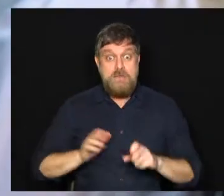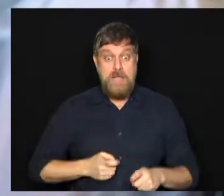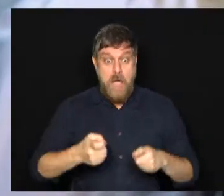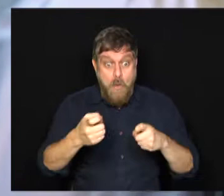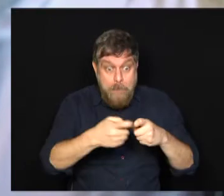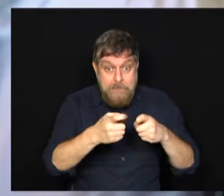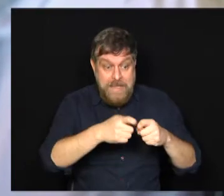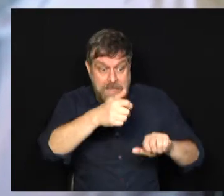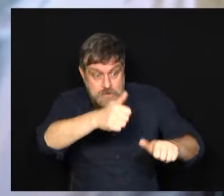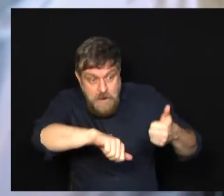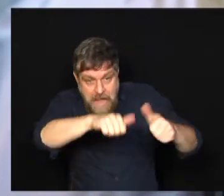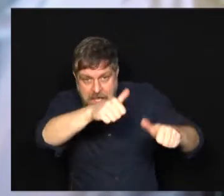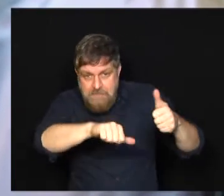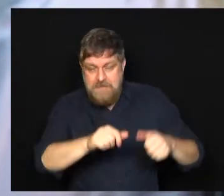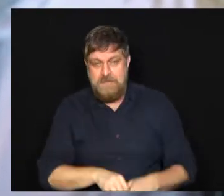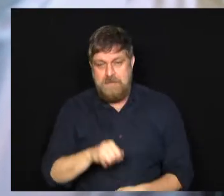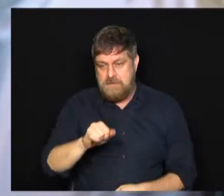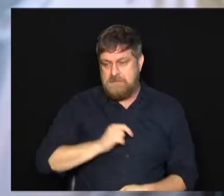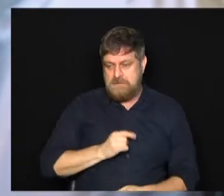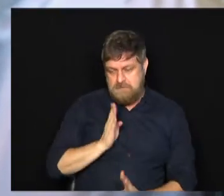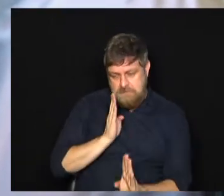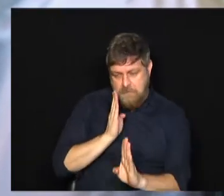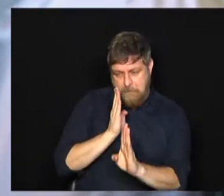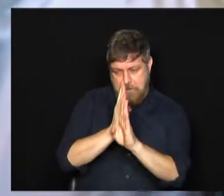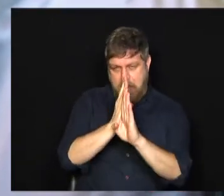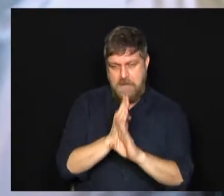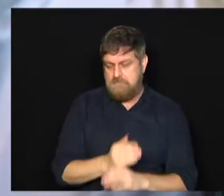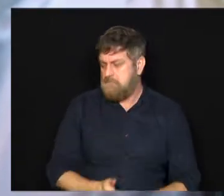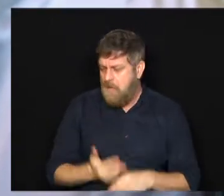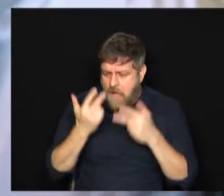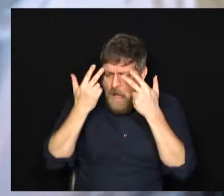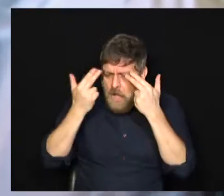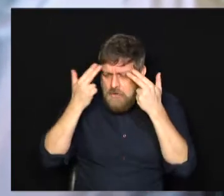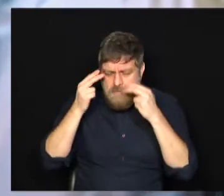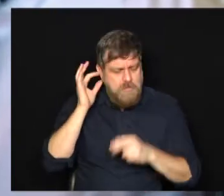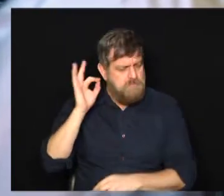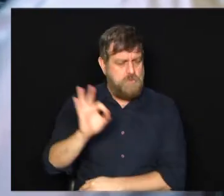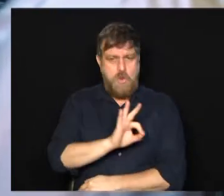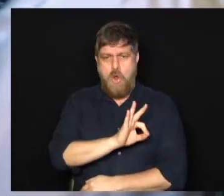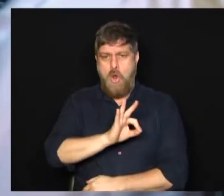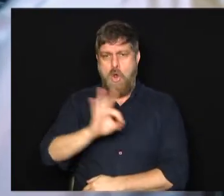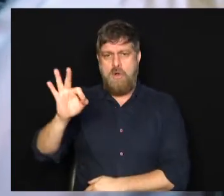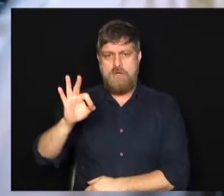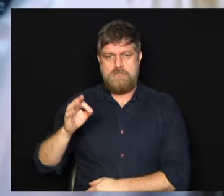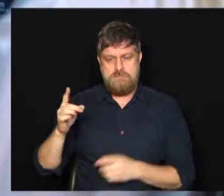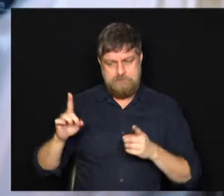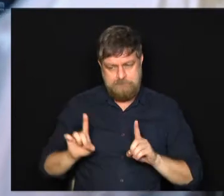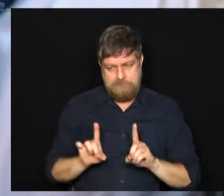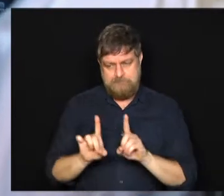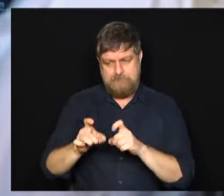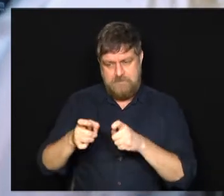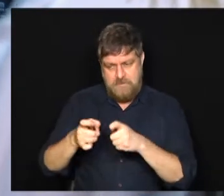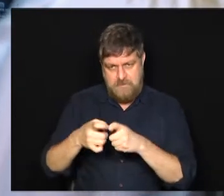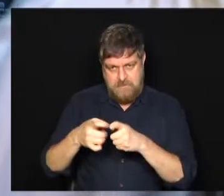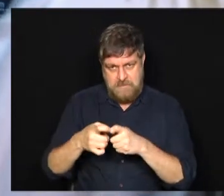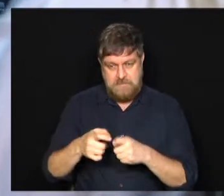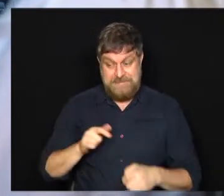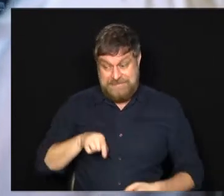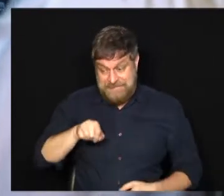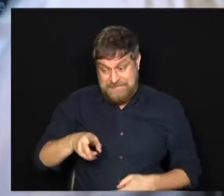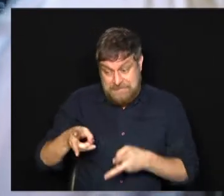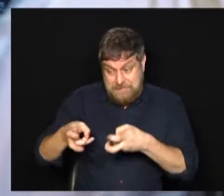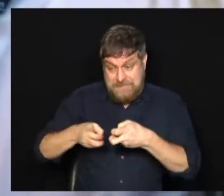avaliado. Se a avaliação demonstrar que está dentro do normal, ótimo, ele vai ser acompanhado. Se demonstrar que ele já